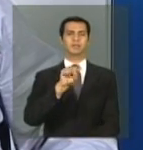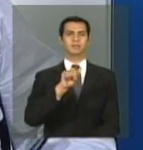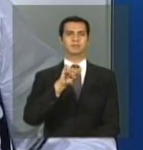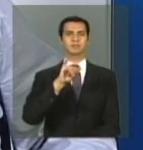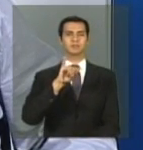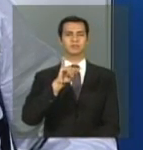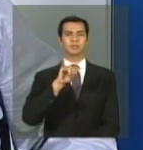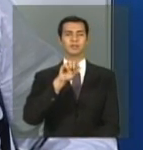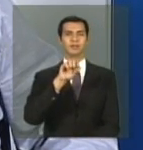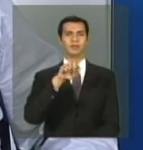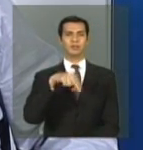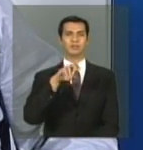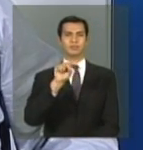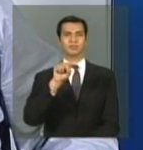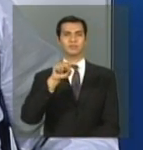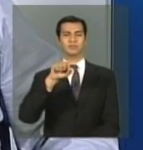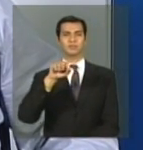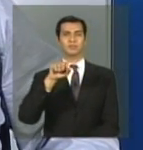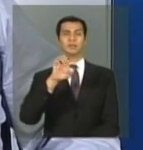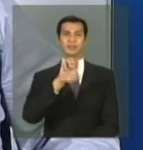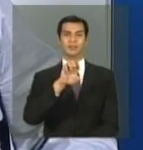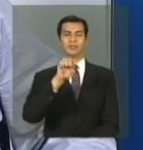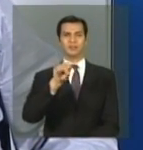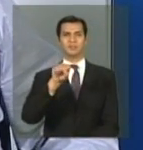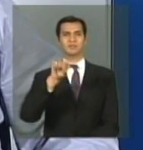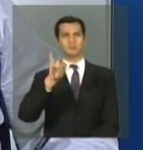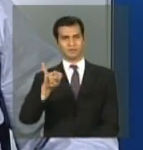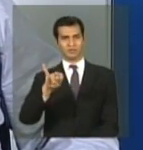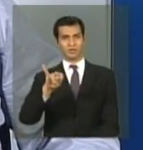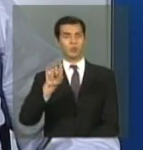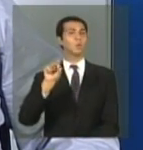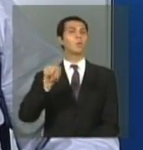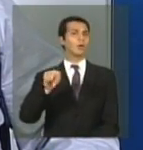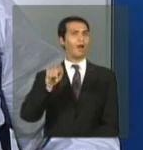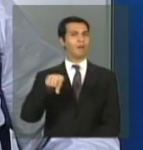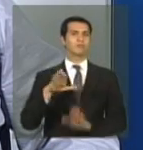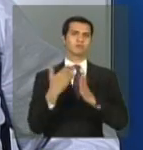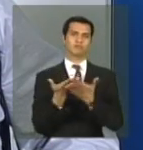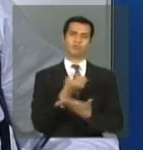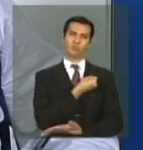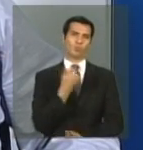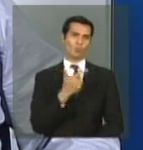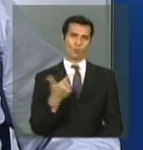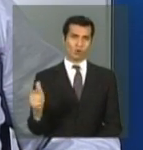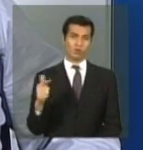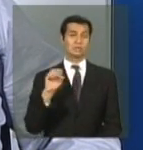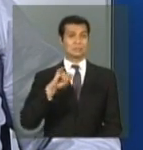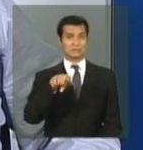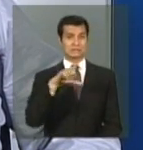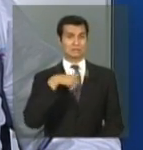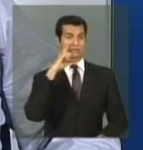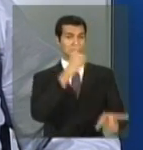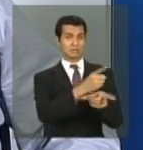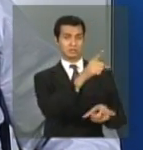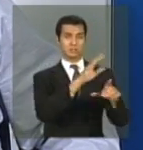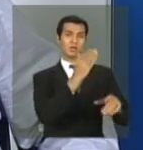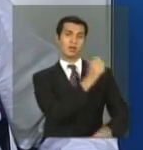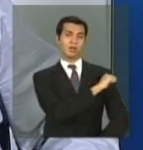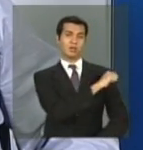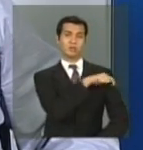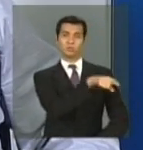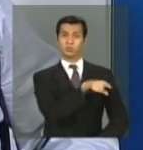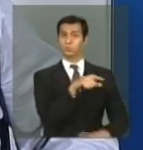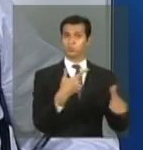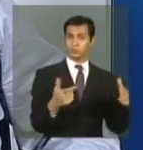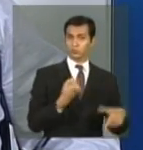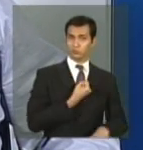INEP. Então, se for identificado no município, né, estudantes beneficiários do Bolsa Família que estão matriculados e frequentando escola nessa